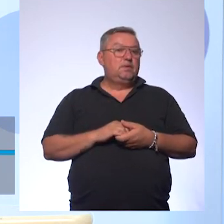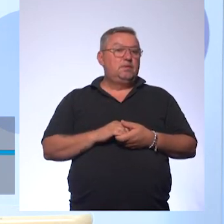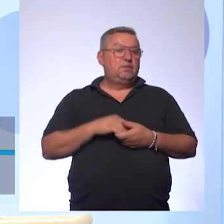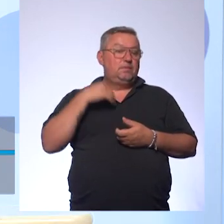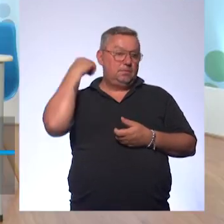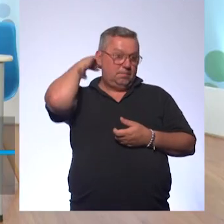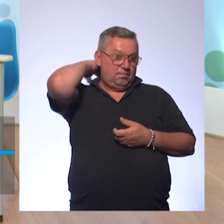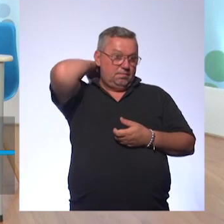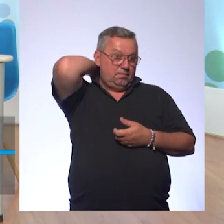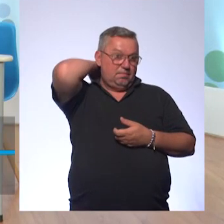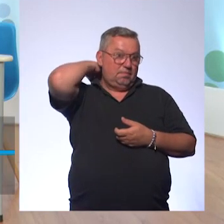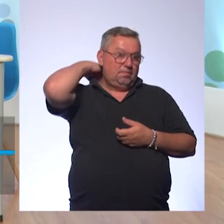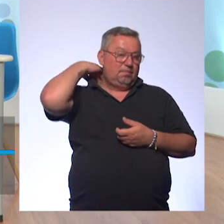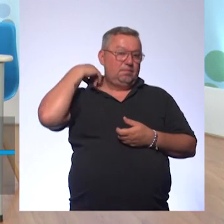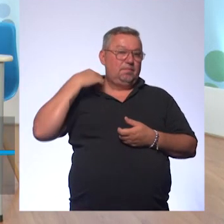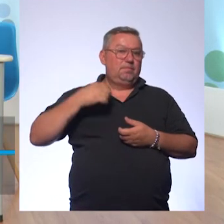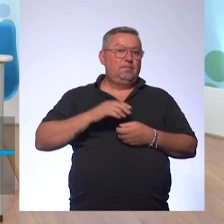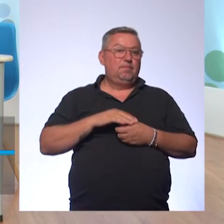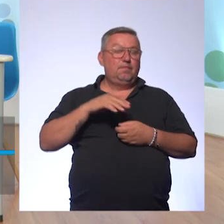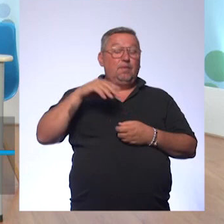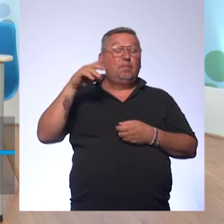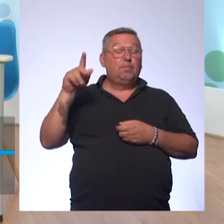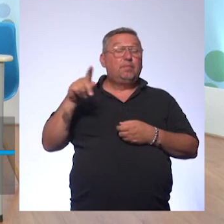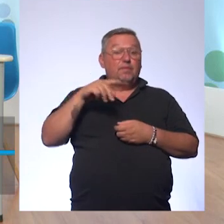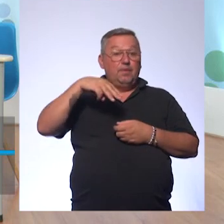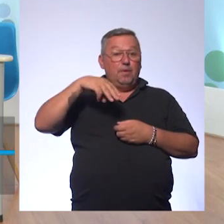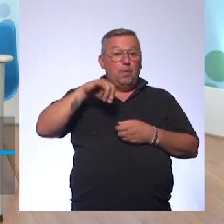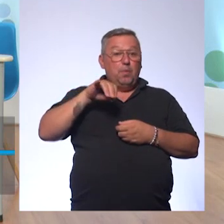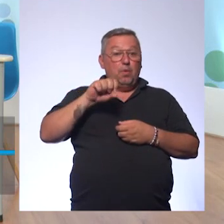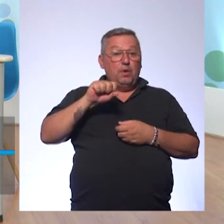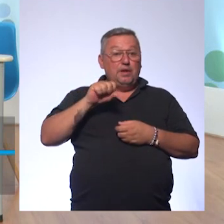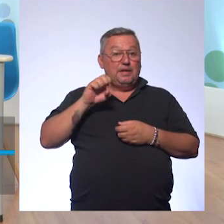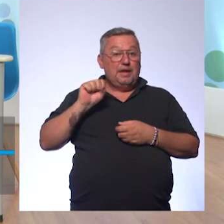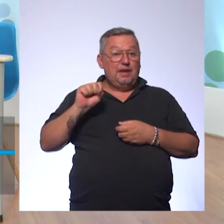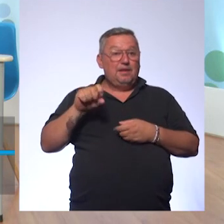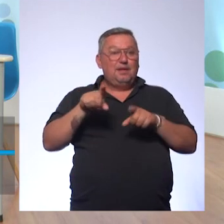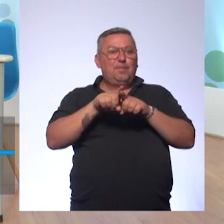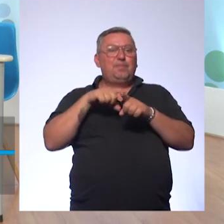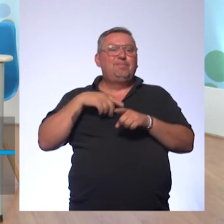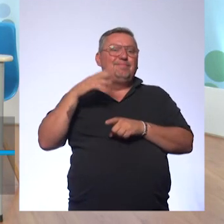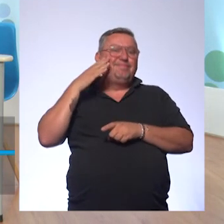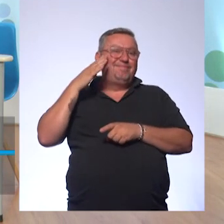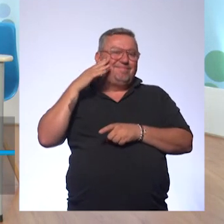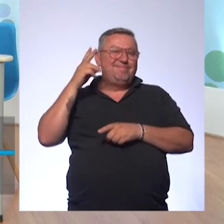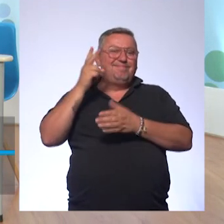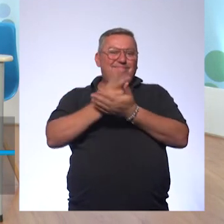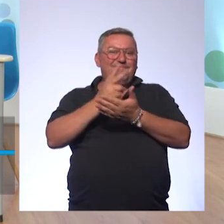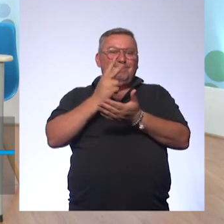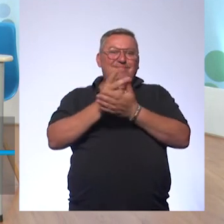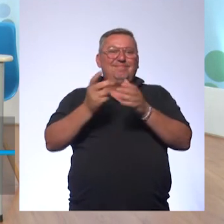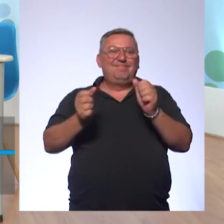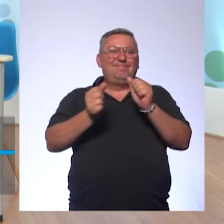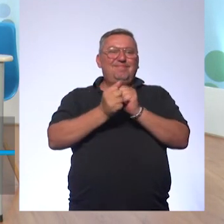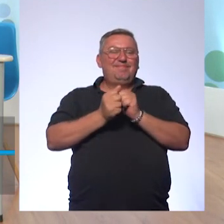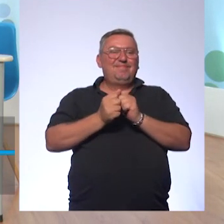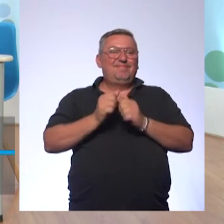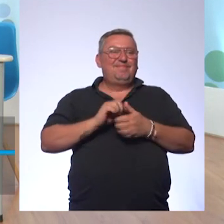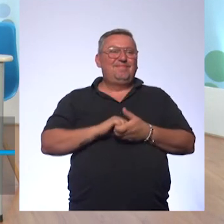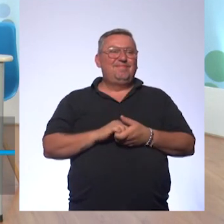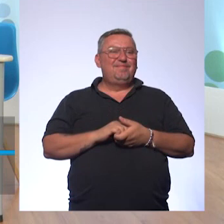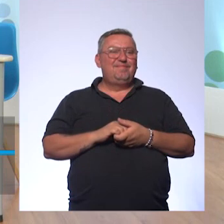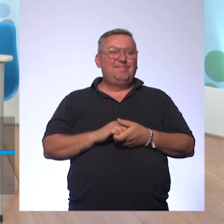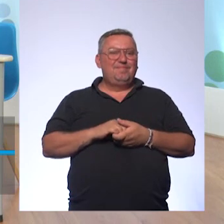Muito Professora Elisa de Ciências está aqui com a gente. Alto. Mesmo que eu tenha uma grande incidência, né, de raios solares, mas se estiver numa